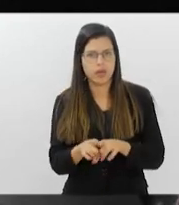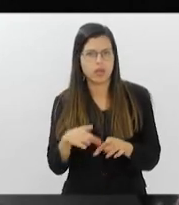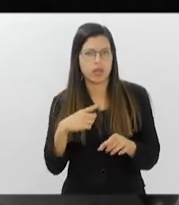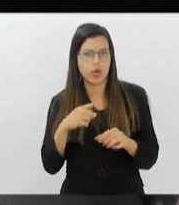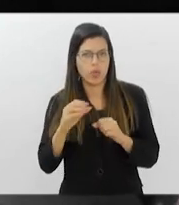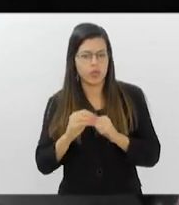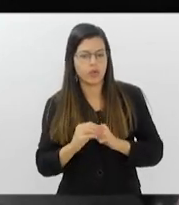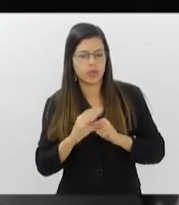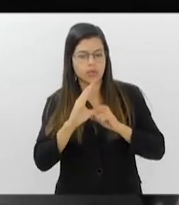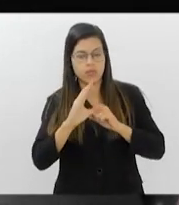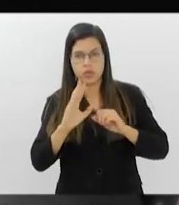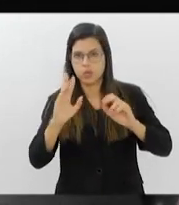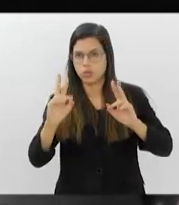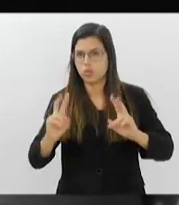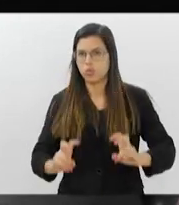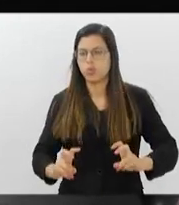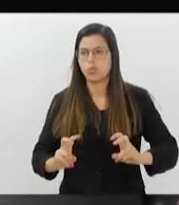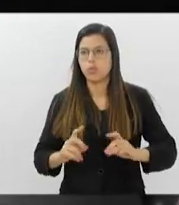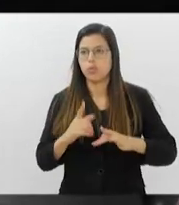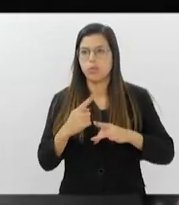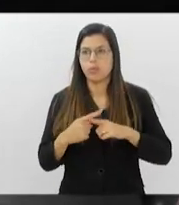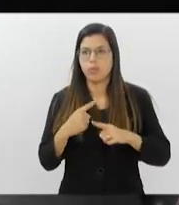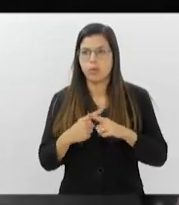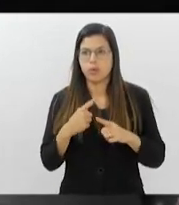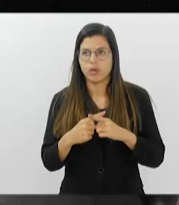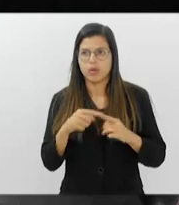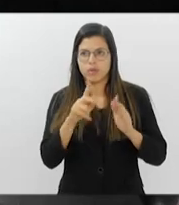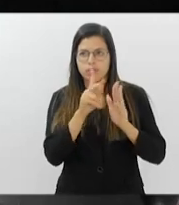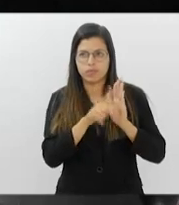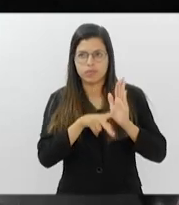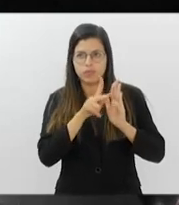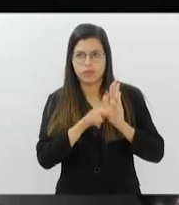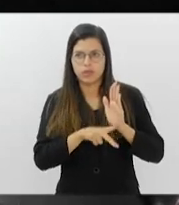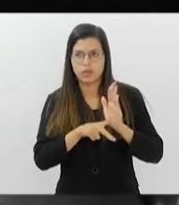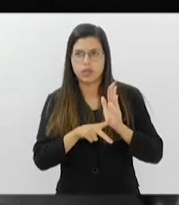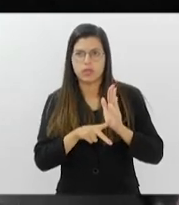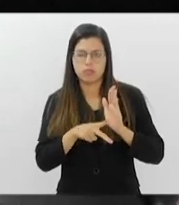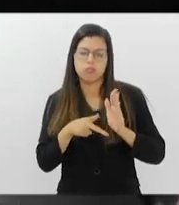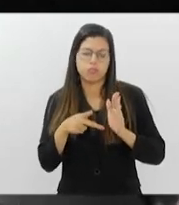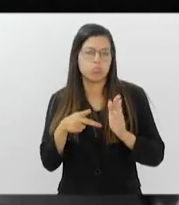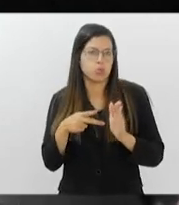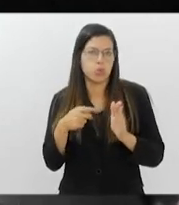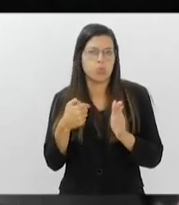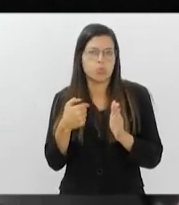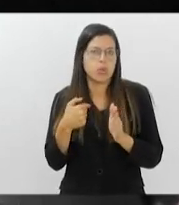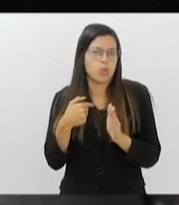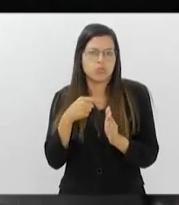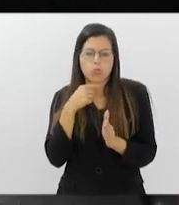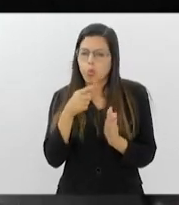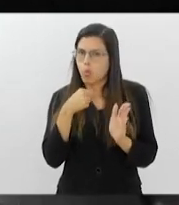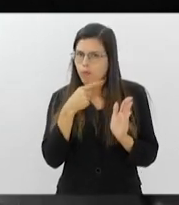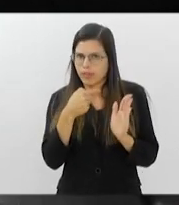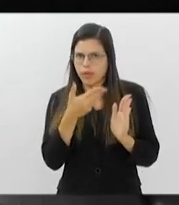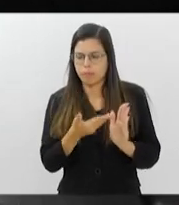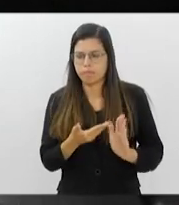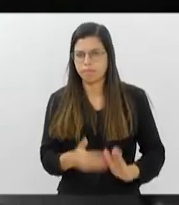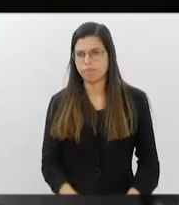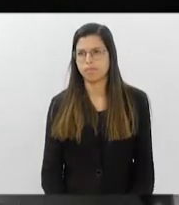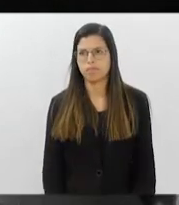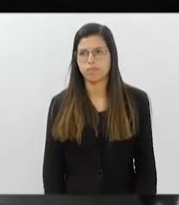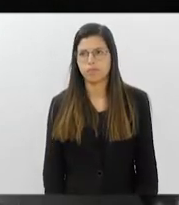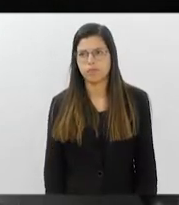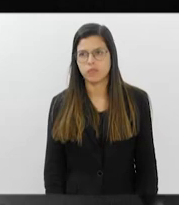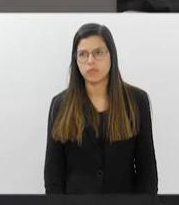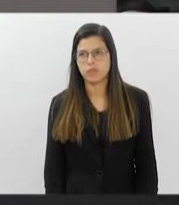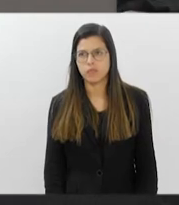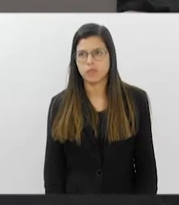assunto, porque esse projeto realmente me causou dúvidas. Vamos lá.